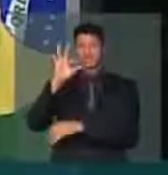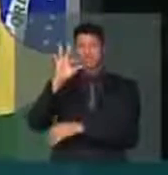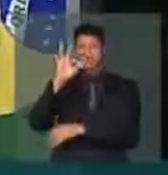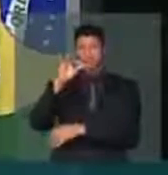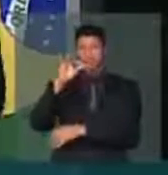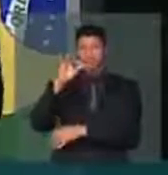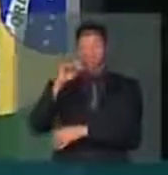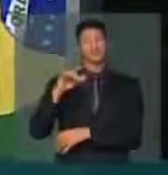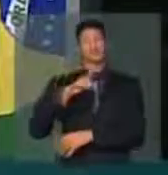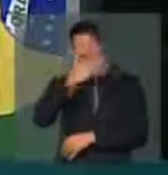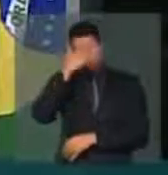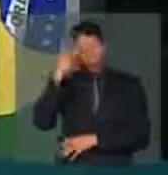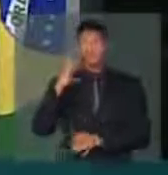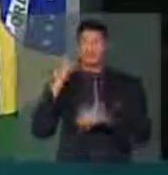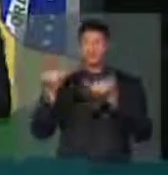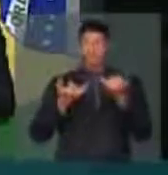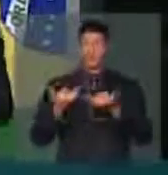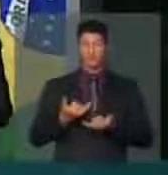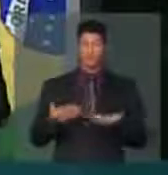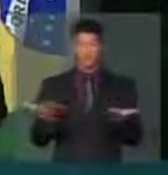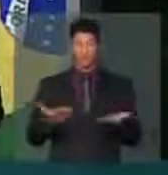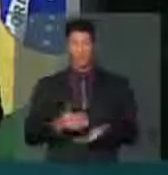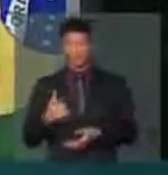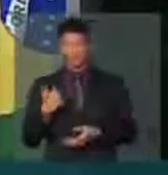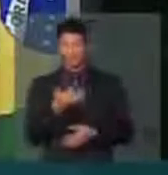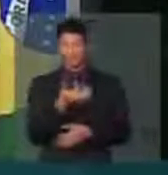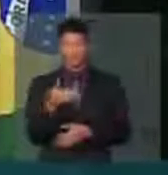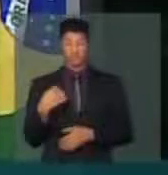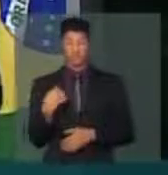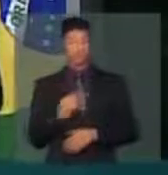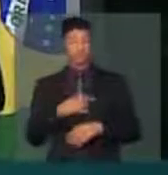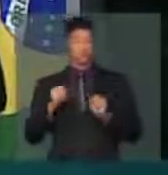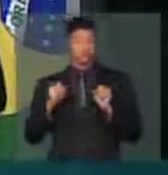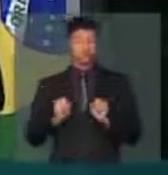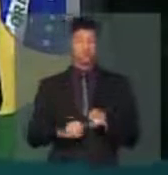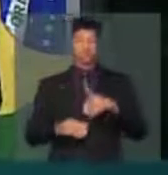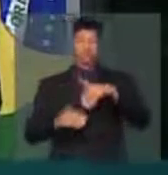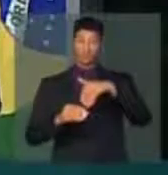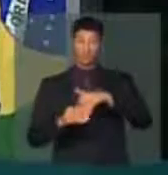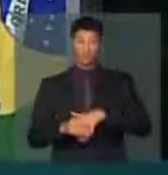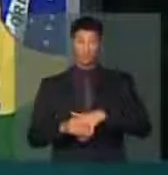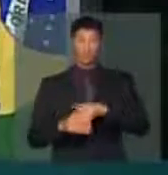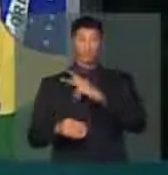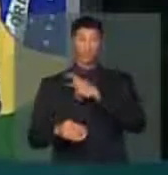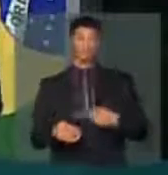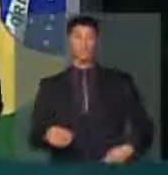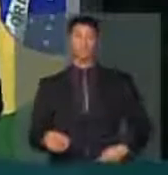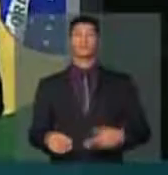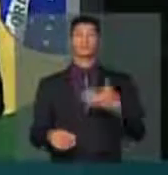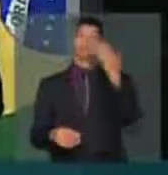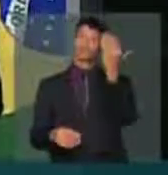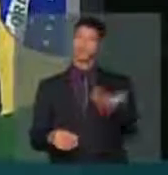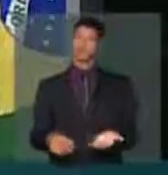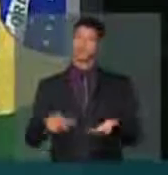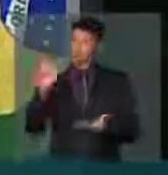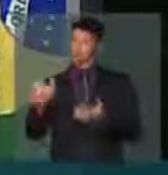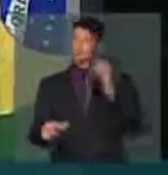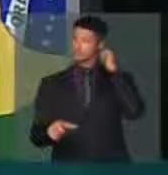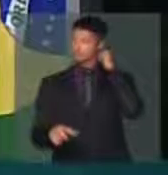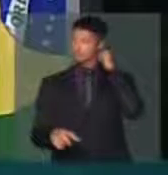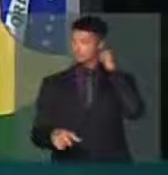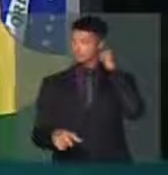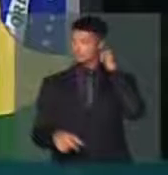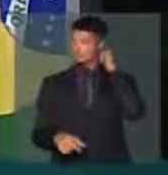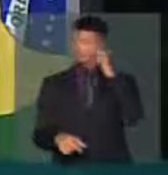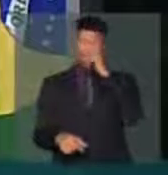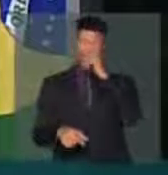As pessoas têm maiores informação. Hoje, com 16 anos, nós podemos votar para presidente da República, presidente. Então, o